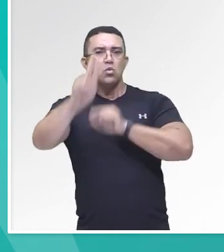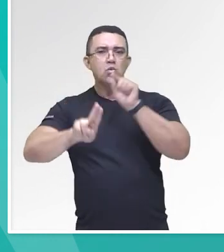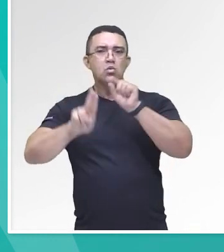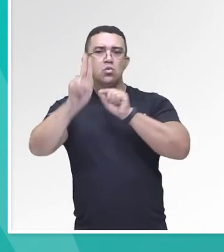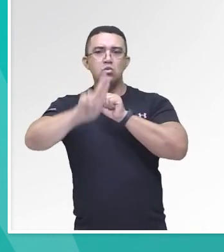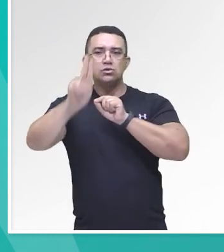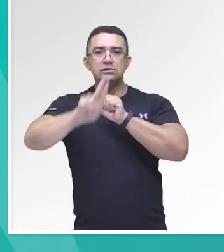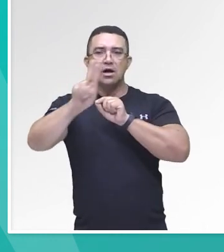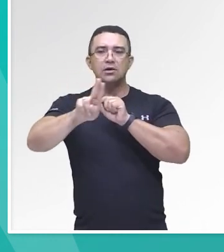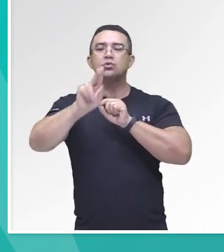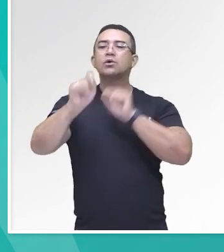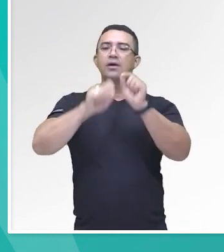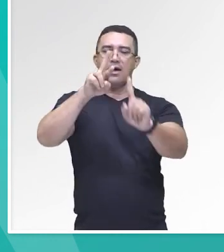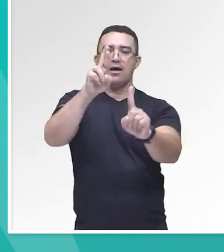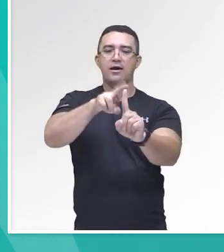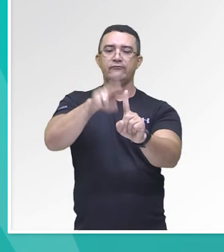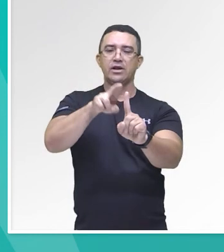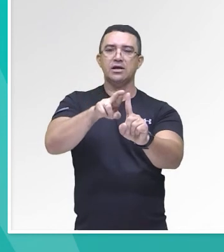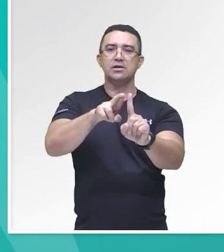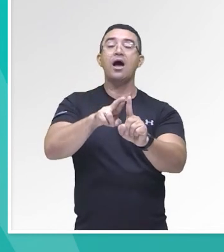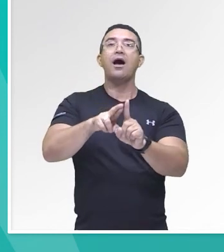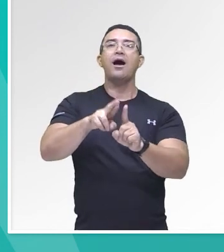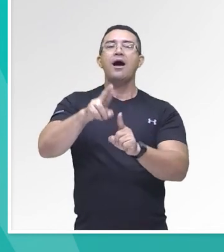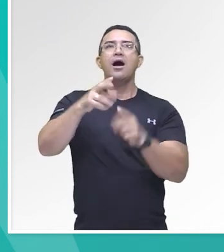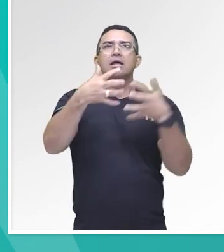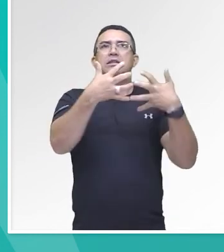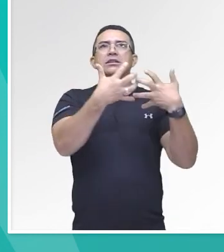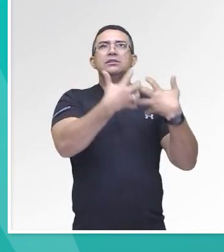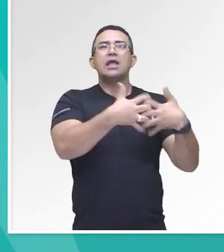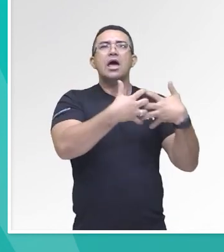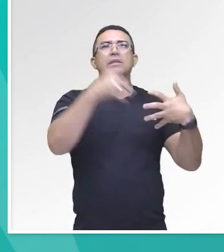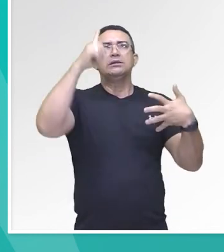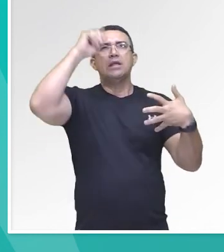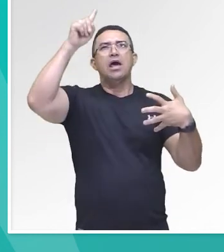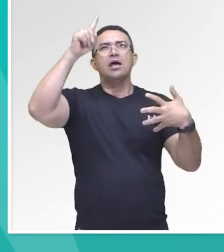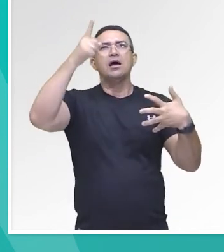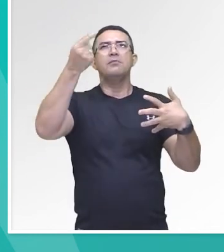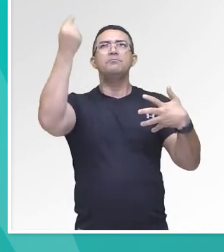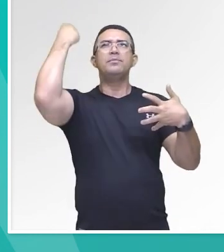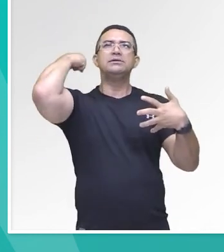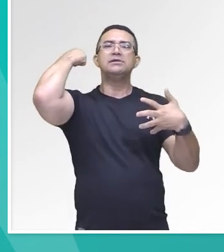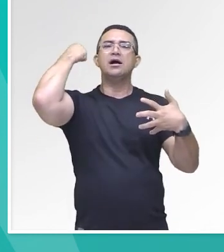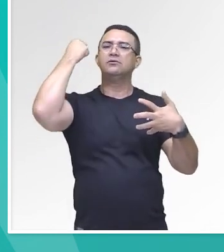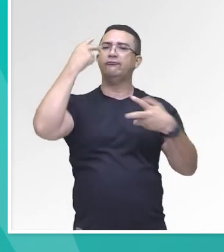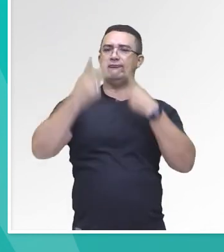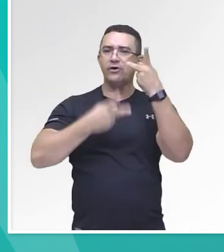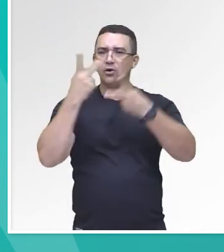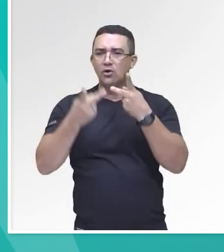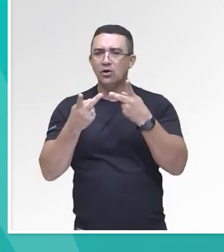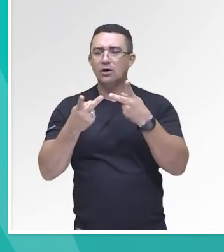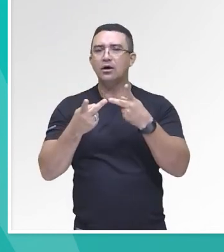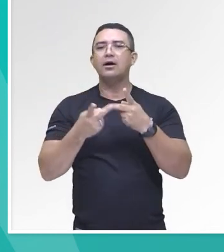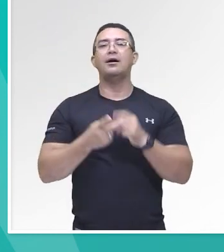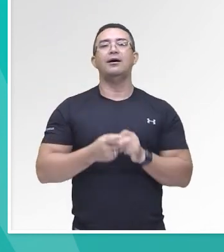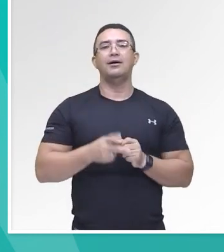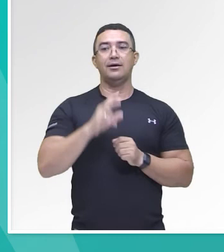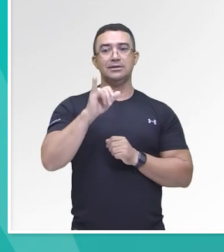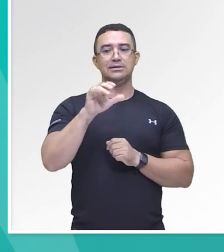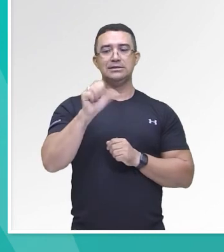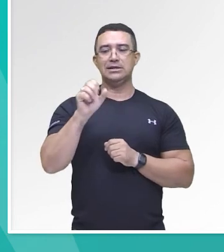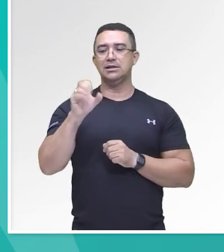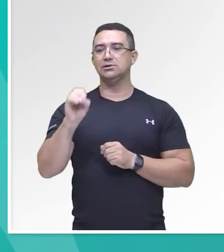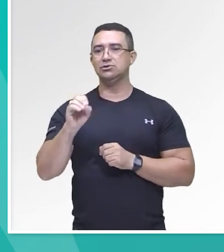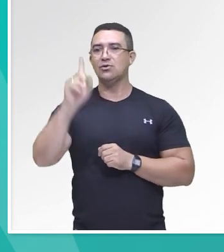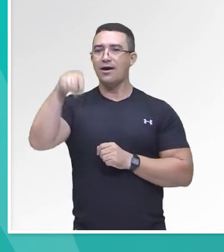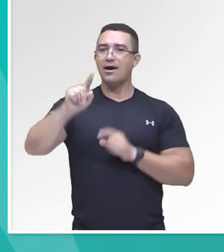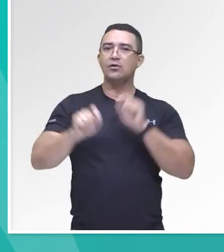fazer referência a uma ideia que já foi dita anteriormente, né? Então, quando eu uso aqui, isso ocorre por uma